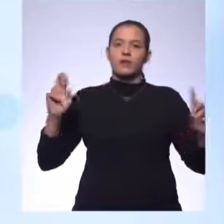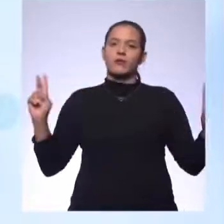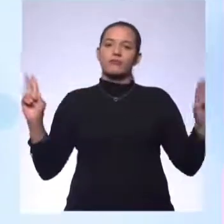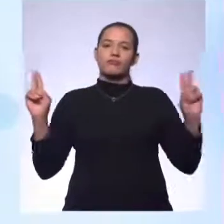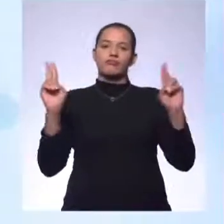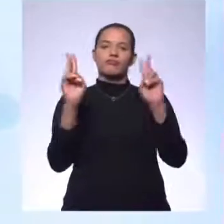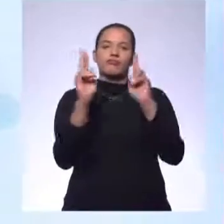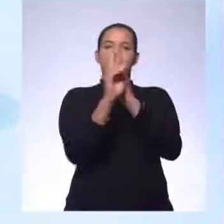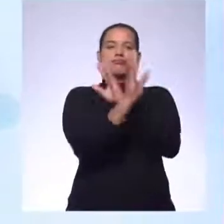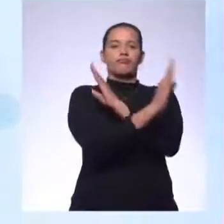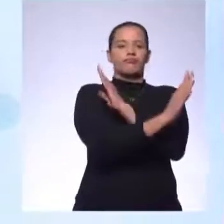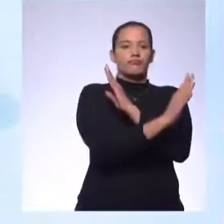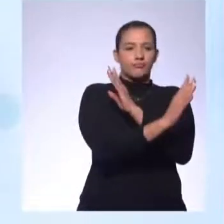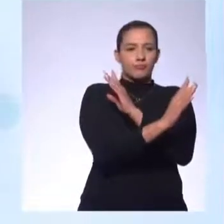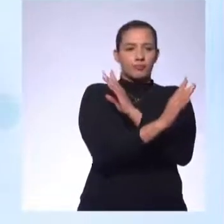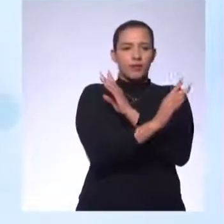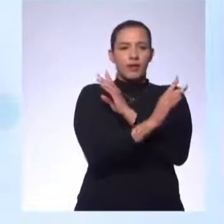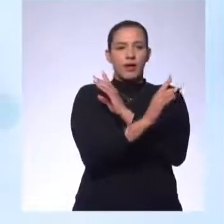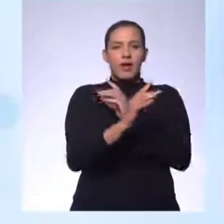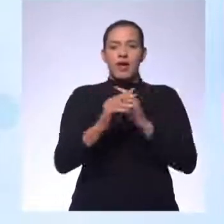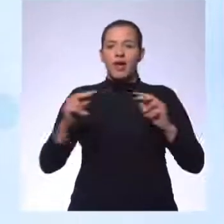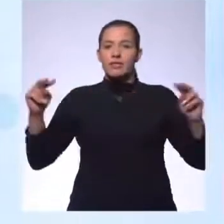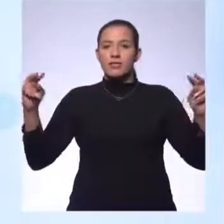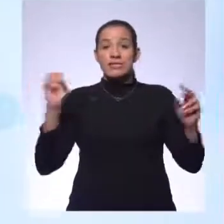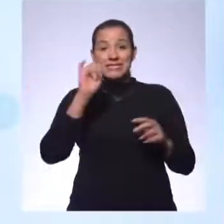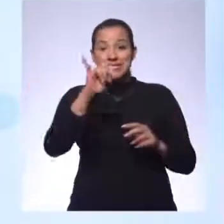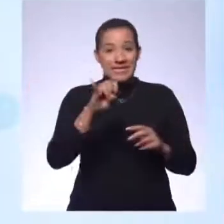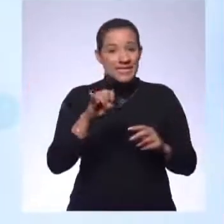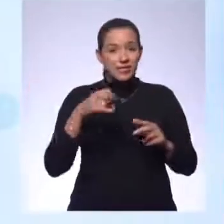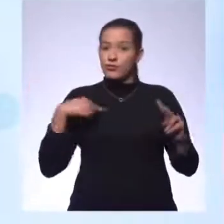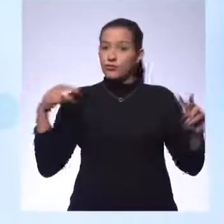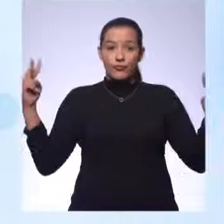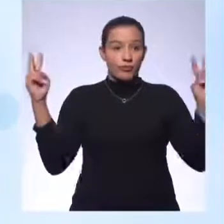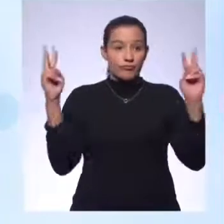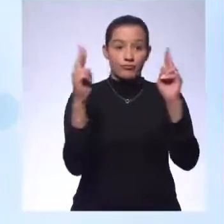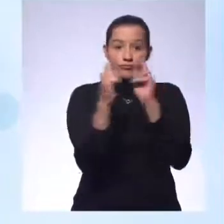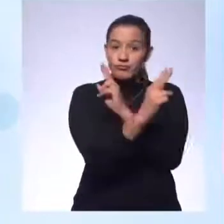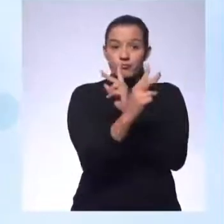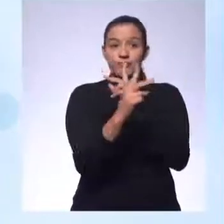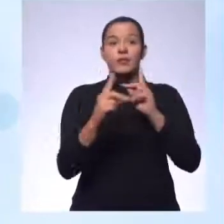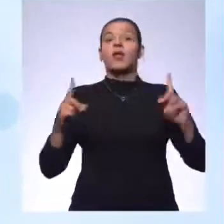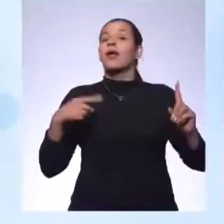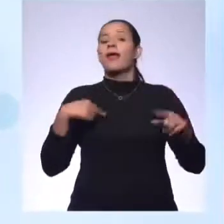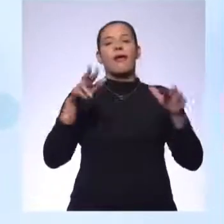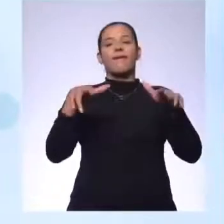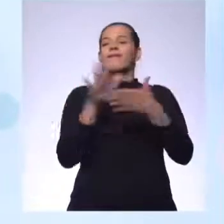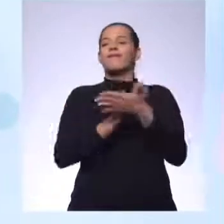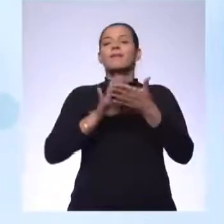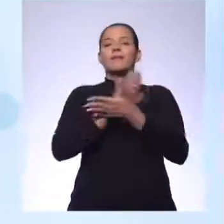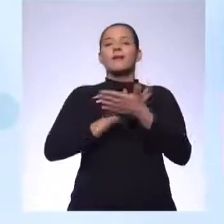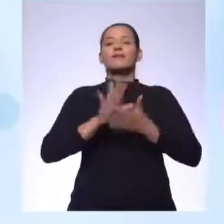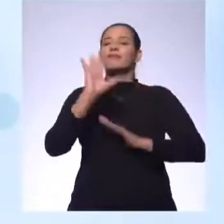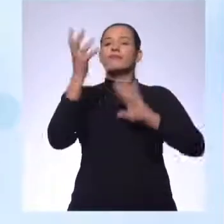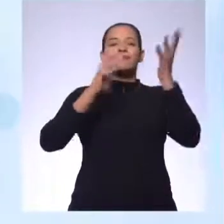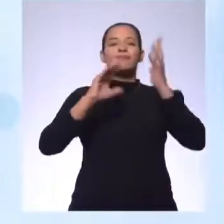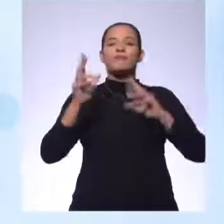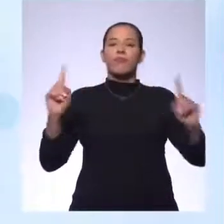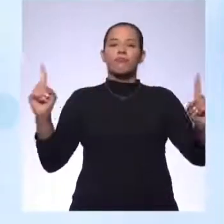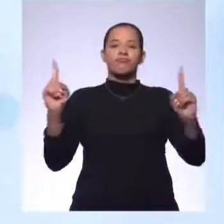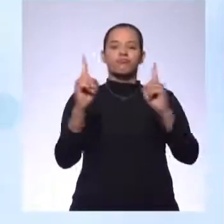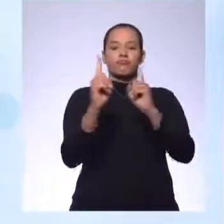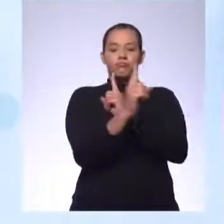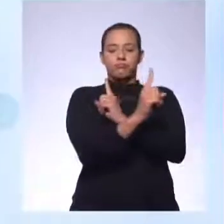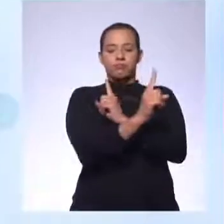outro, de relance. E se eles não tivessem passado um pelo outro de relance, nada teria acontecido. Eles passam de relance um pelo outro